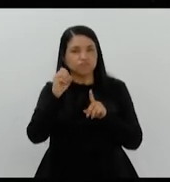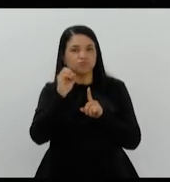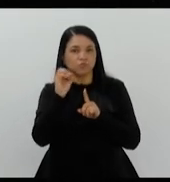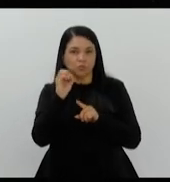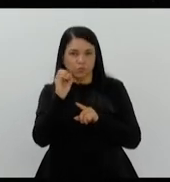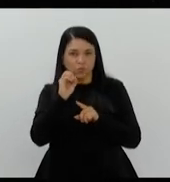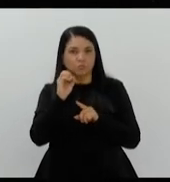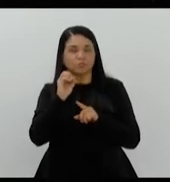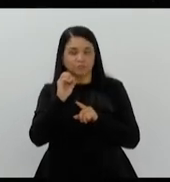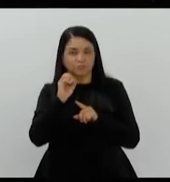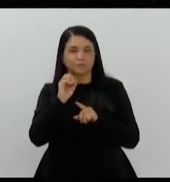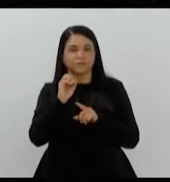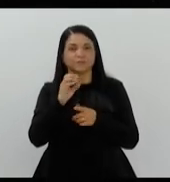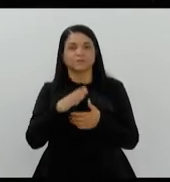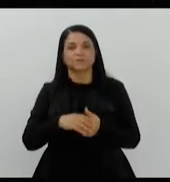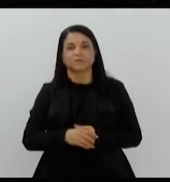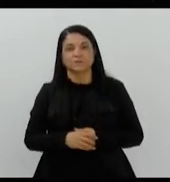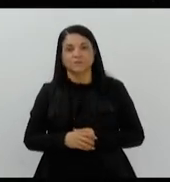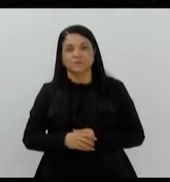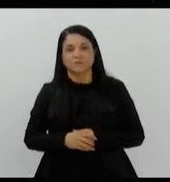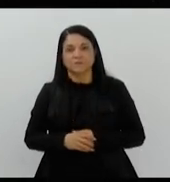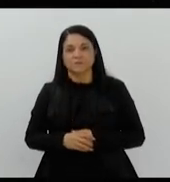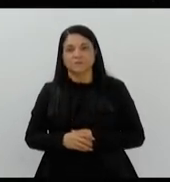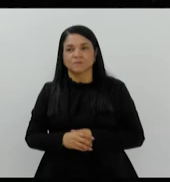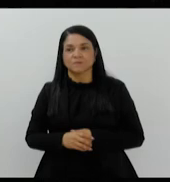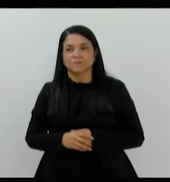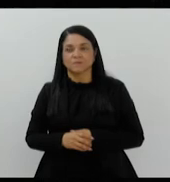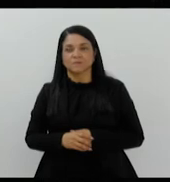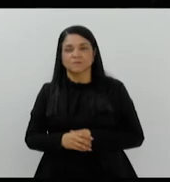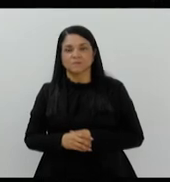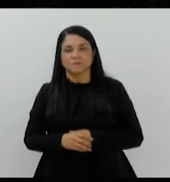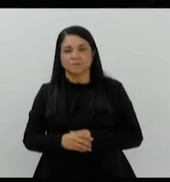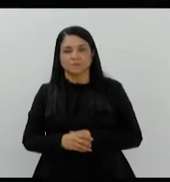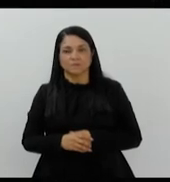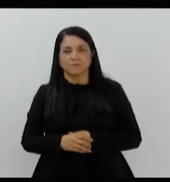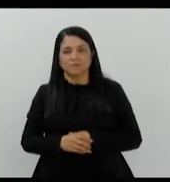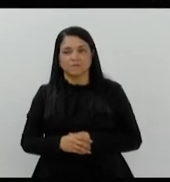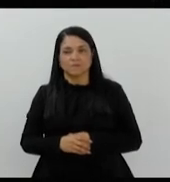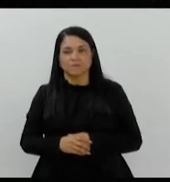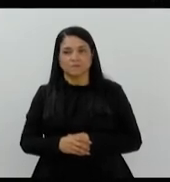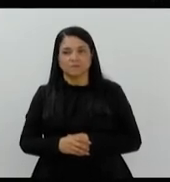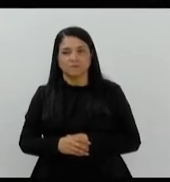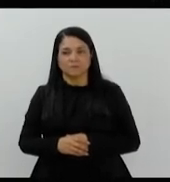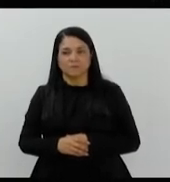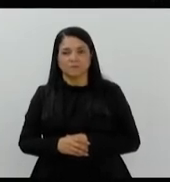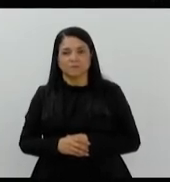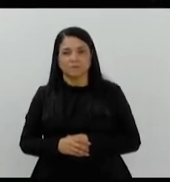já viramos o mês,